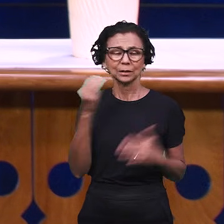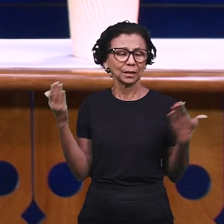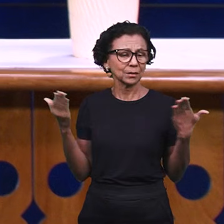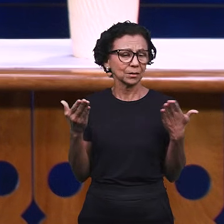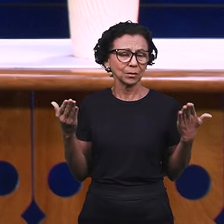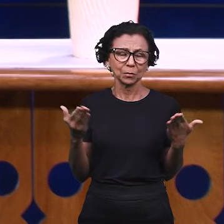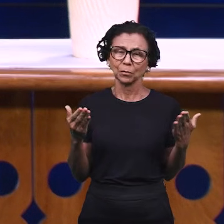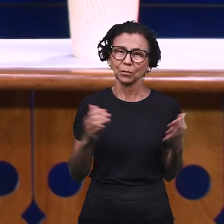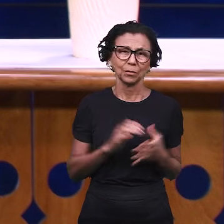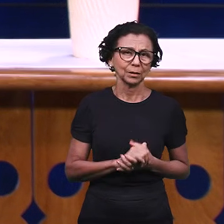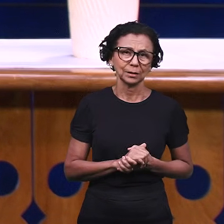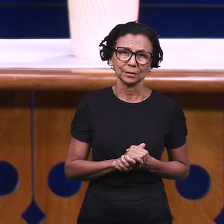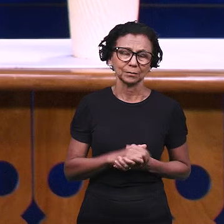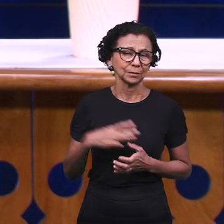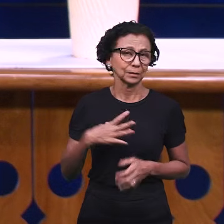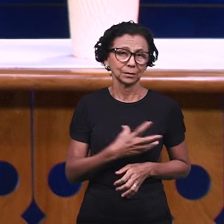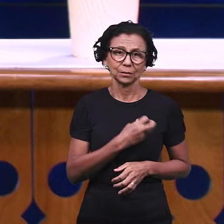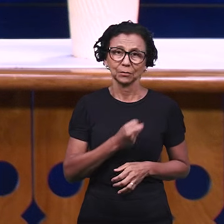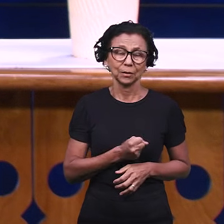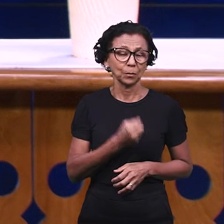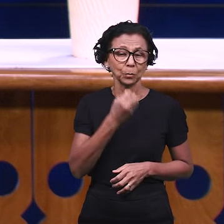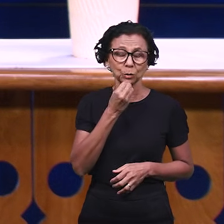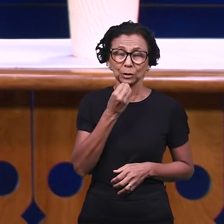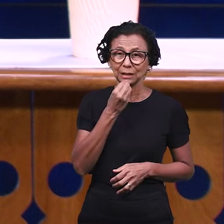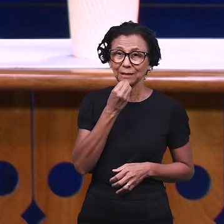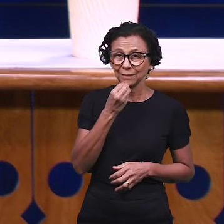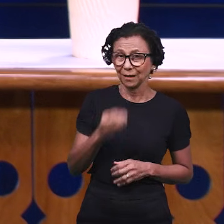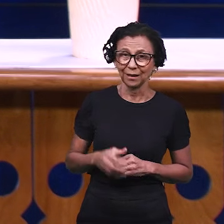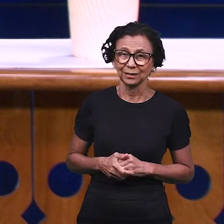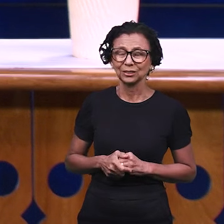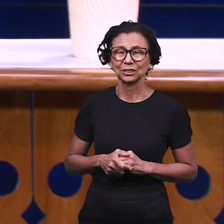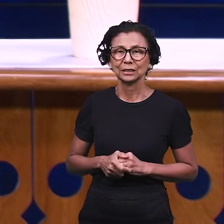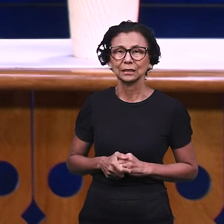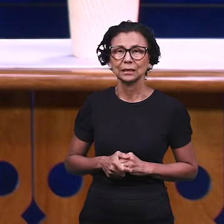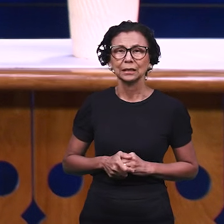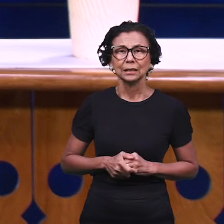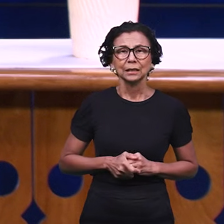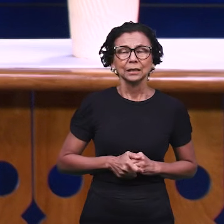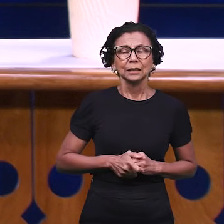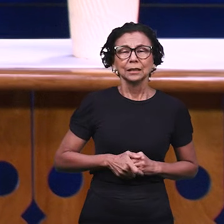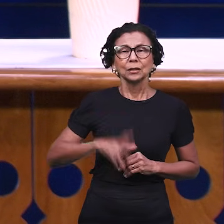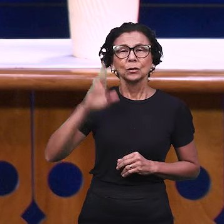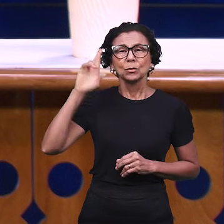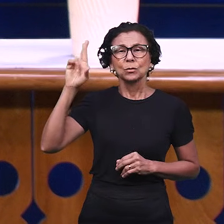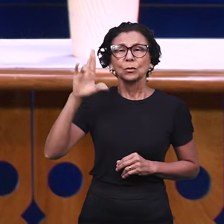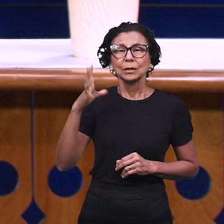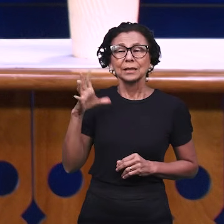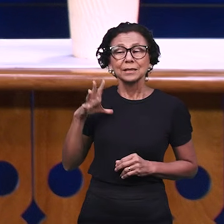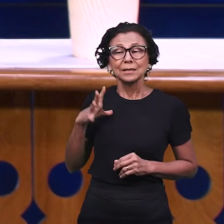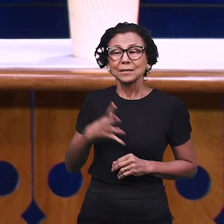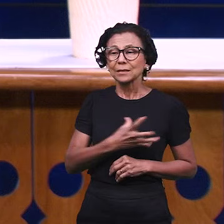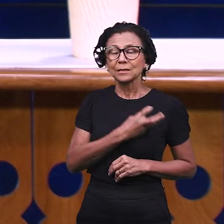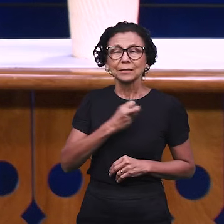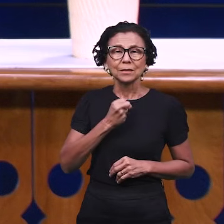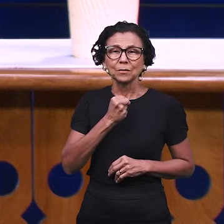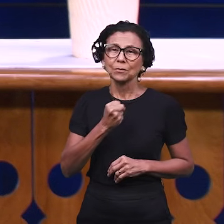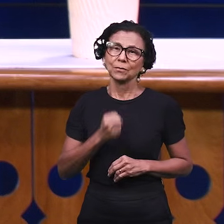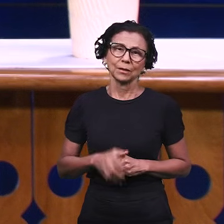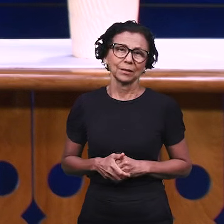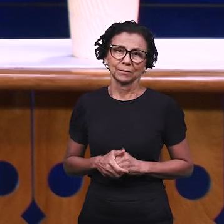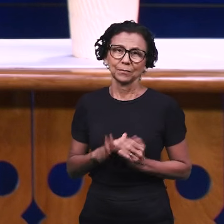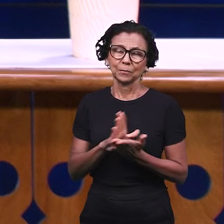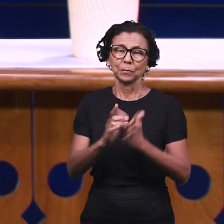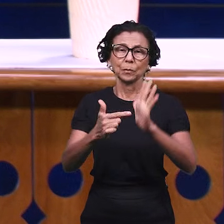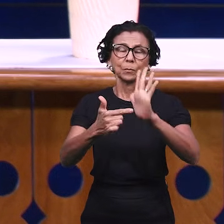oportunidade para aqueles que o Senhor ainda quer para salvar. Uma oportunidade para aqueles que o Senhor quer alcançar. E porque a palavra nos fala